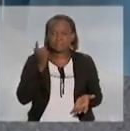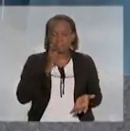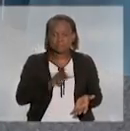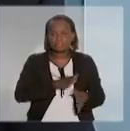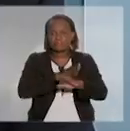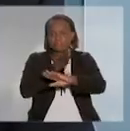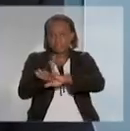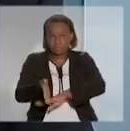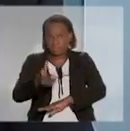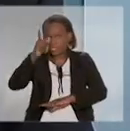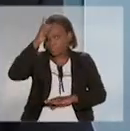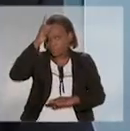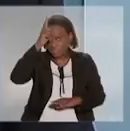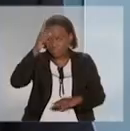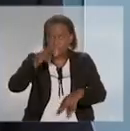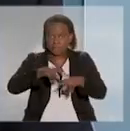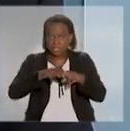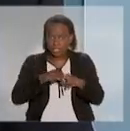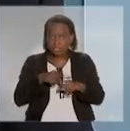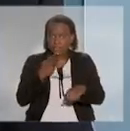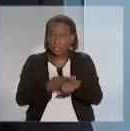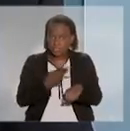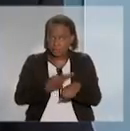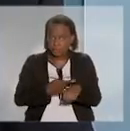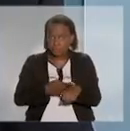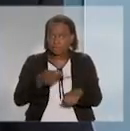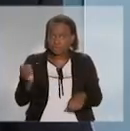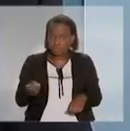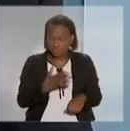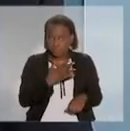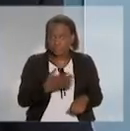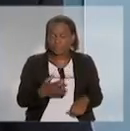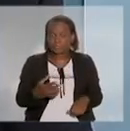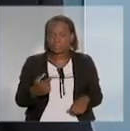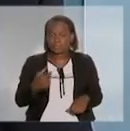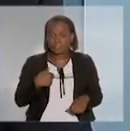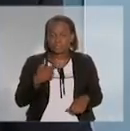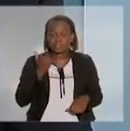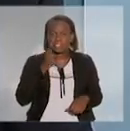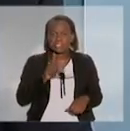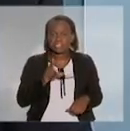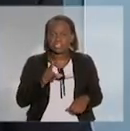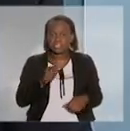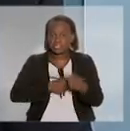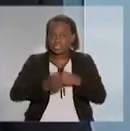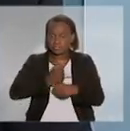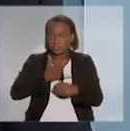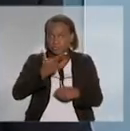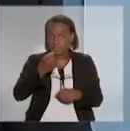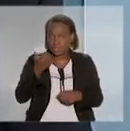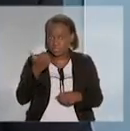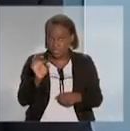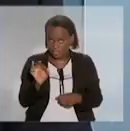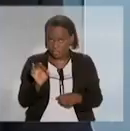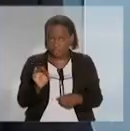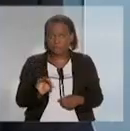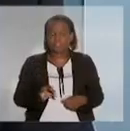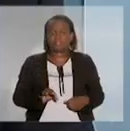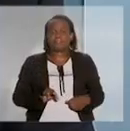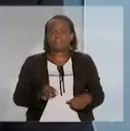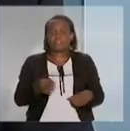tive a oportunidade de ir à Alemanha por conta do Prêmio Inovação, que eu recebi em